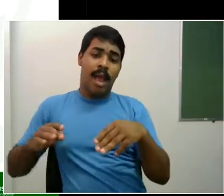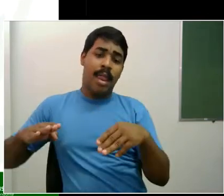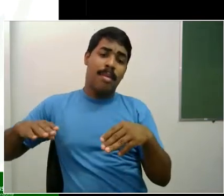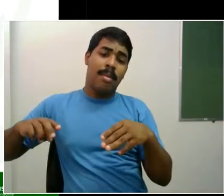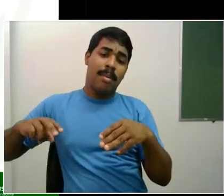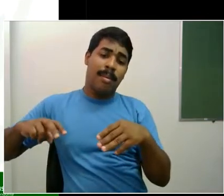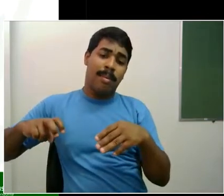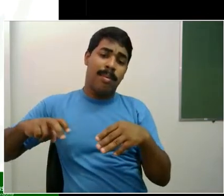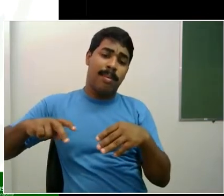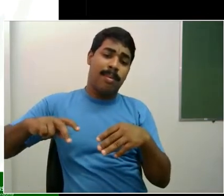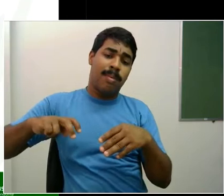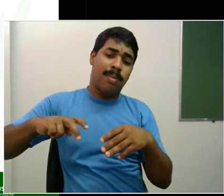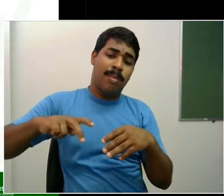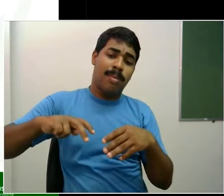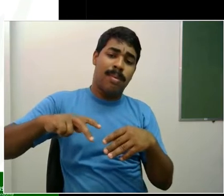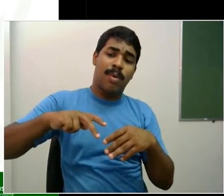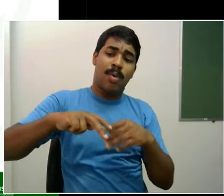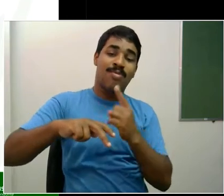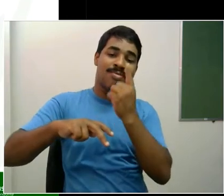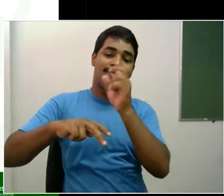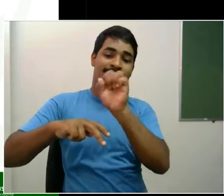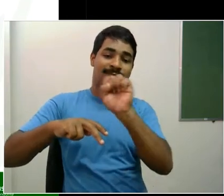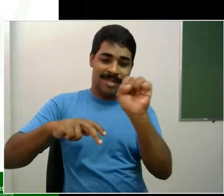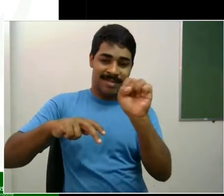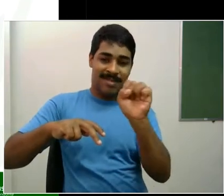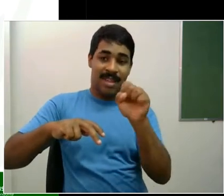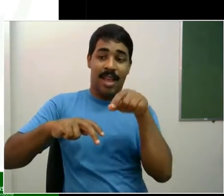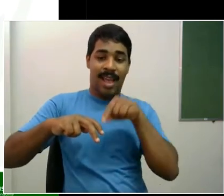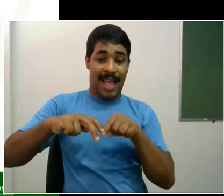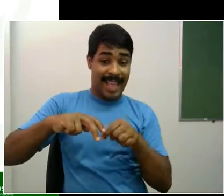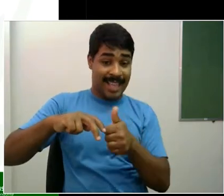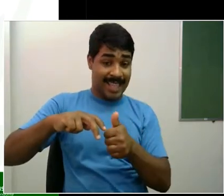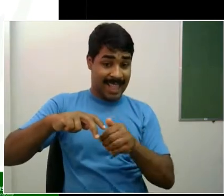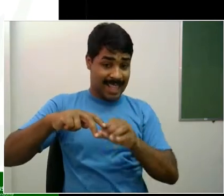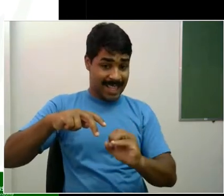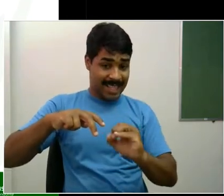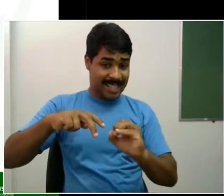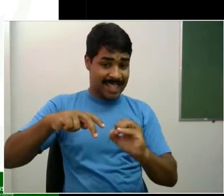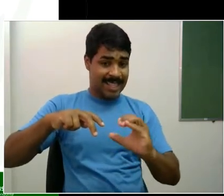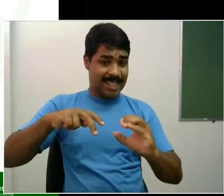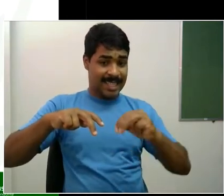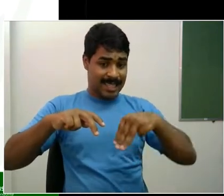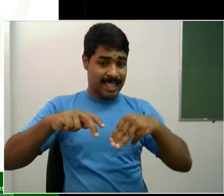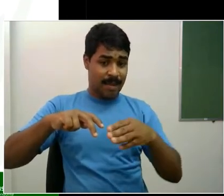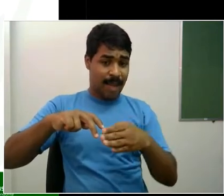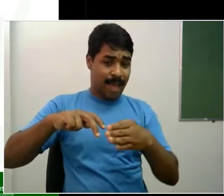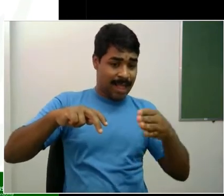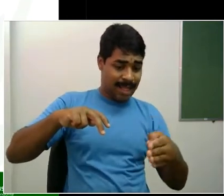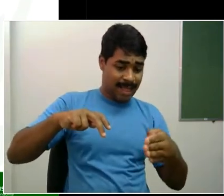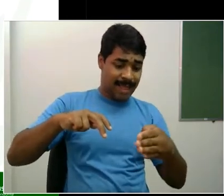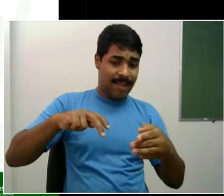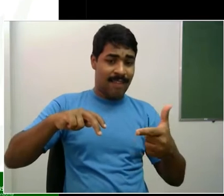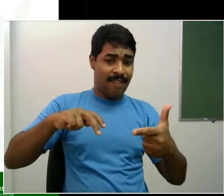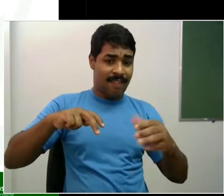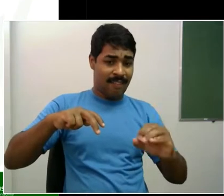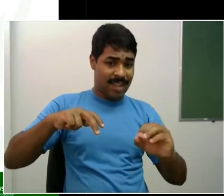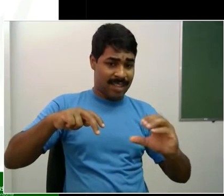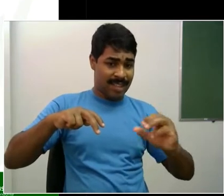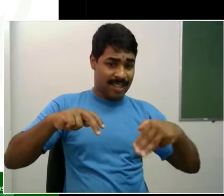vai gastar 1 segundo, porque ele contou de 0 segundo a 1. De 10 centímetros a 20, ele também